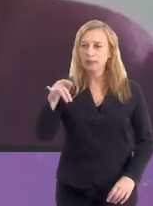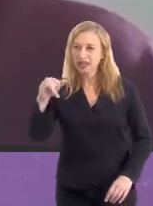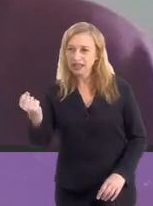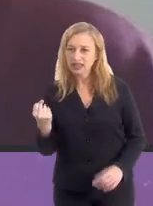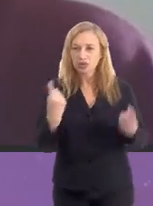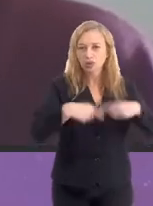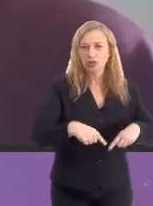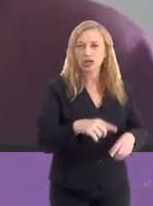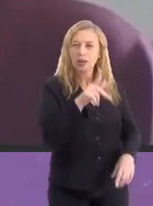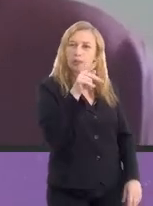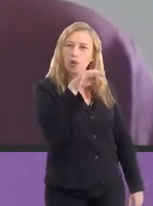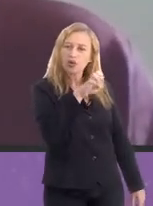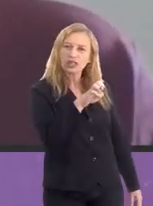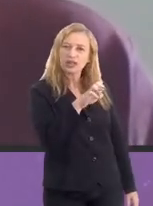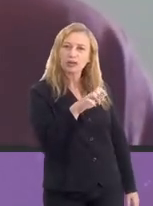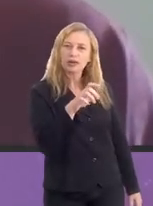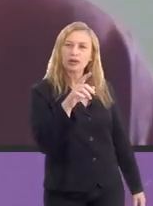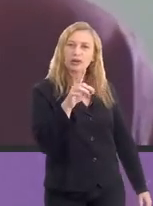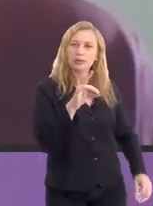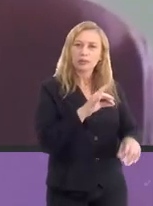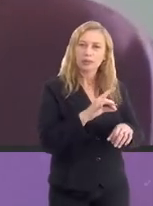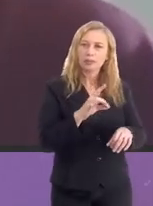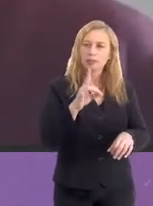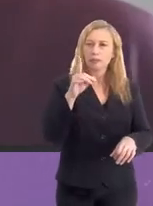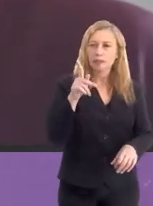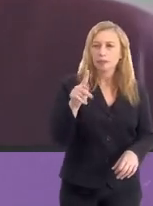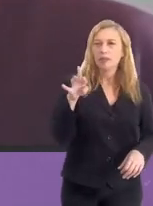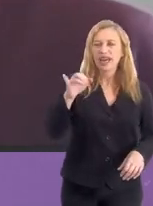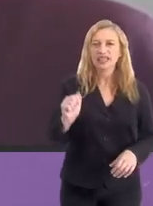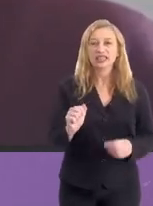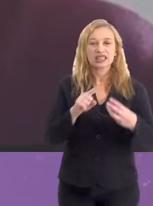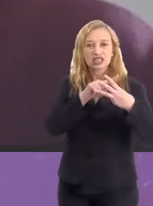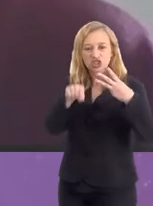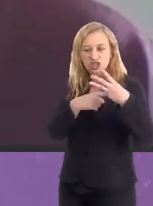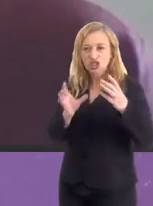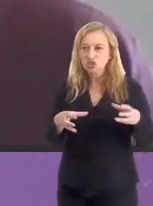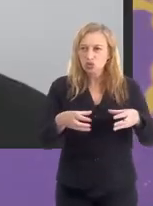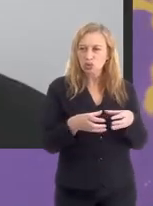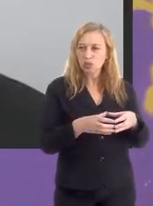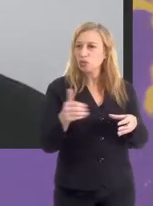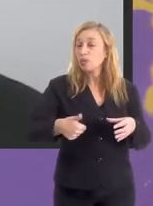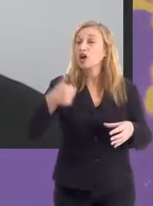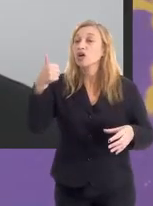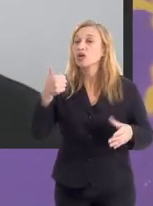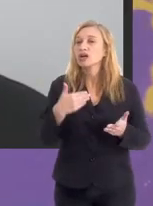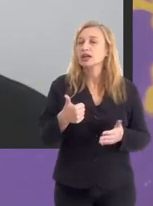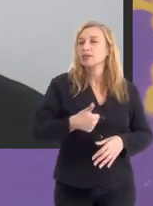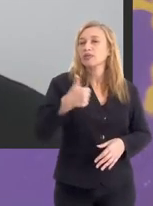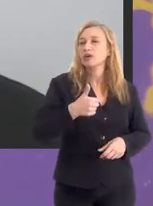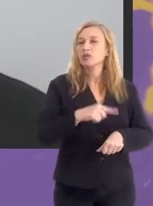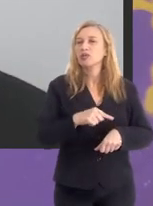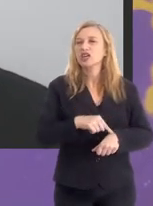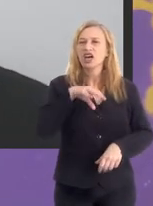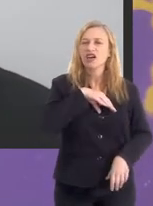Lucarelli jogar contra a Ponte Preta desses três grandes clubes Sílvio barsetti o melhor nesse